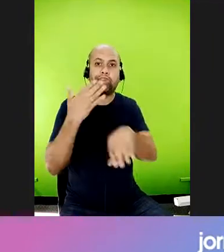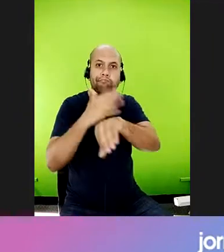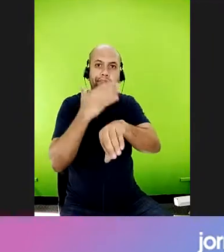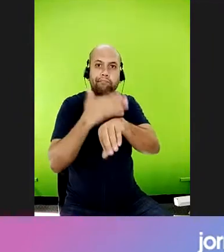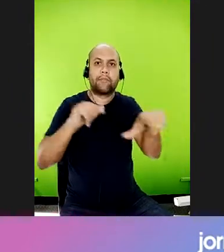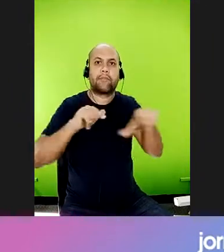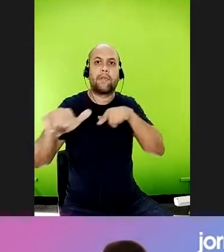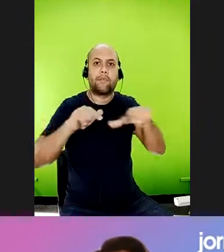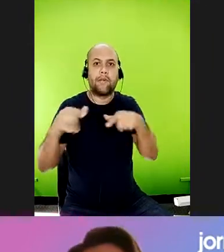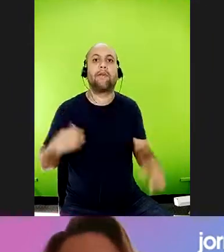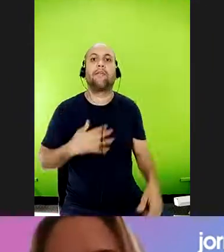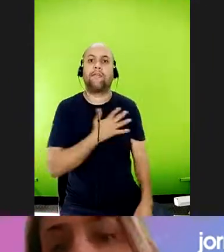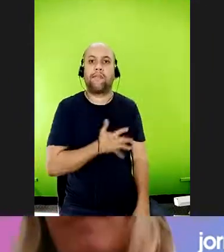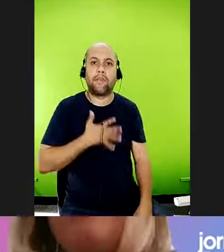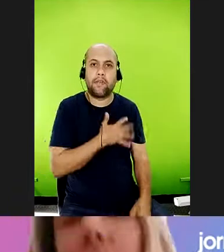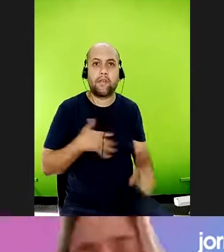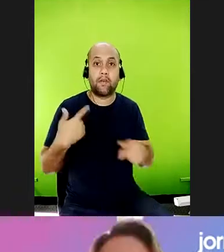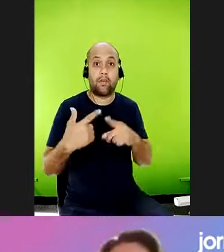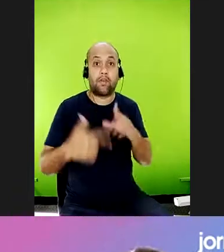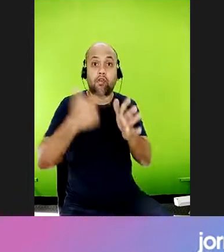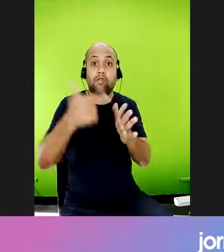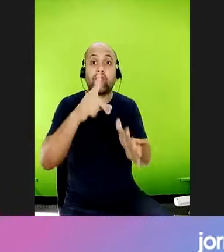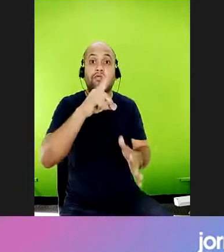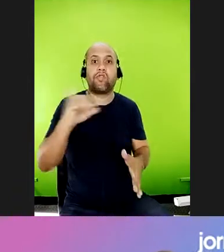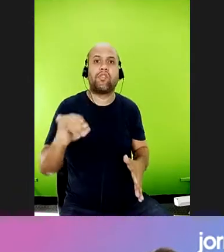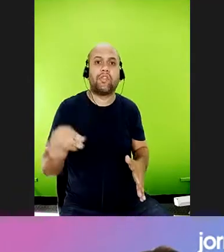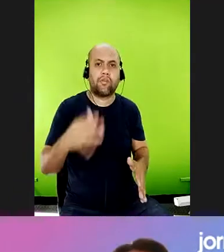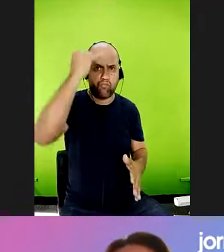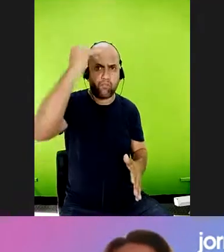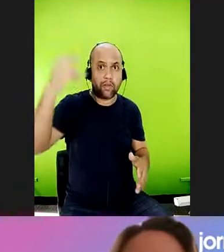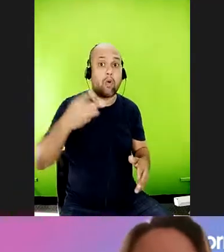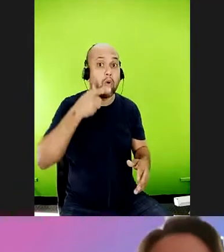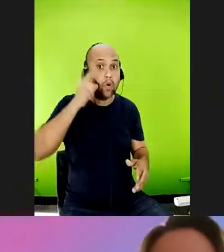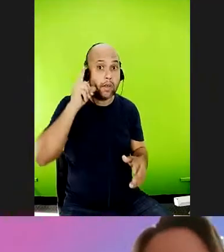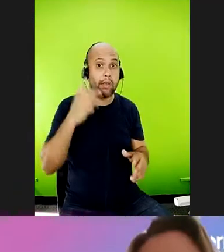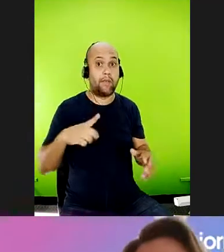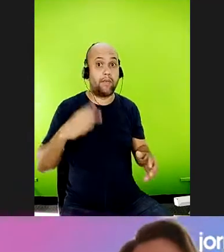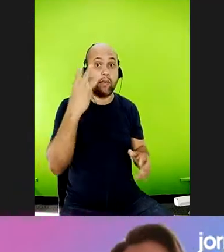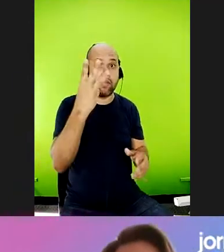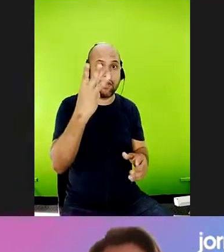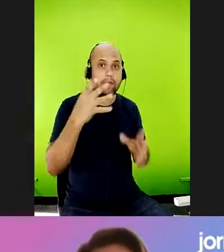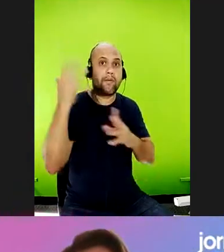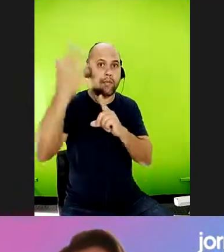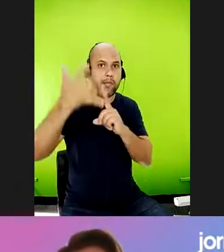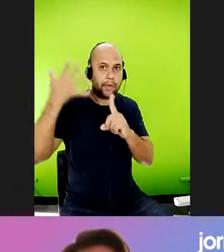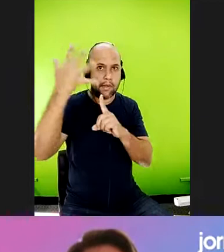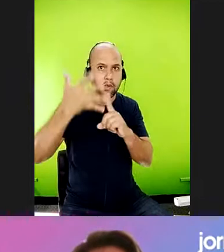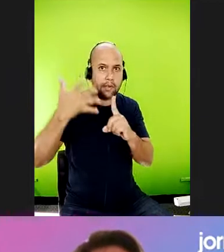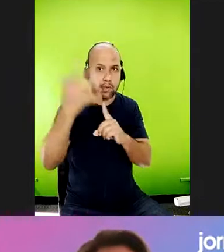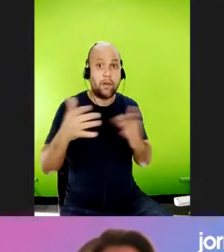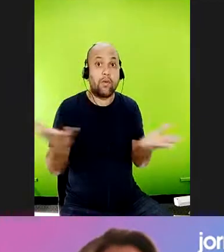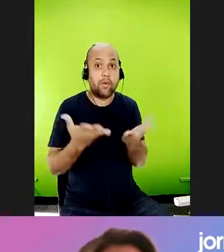segundo dia com muito sucesso ontem tivemos três palestras Super Interessante é hoje estamos na nossa nosso segundo evento